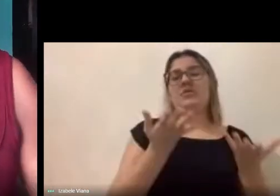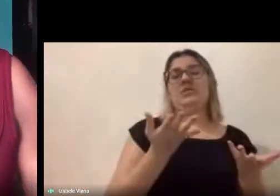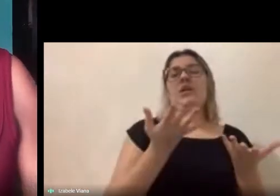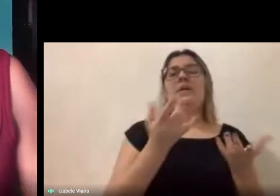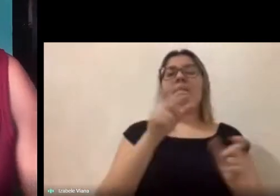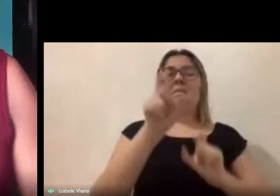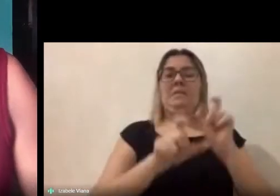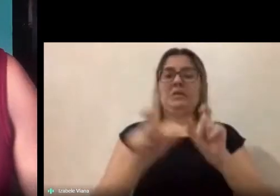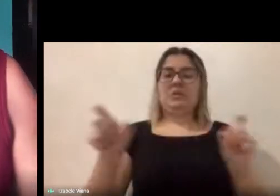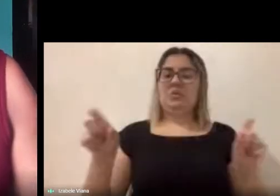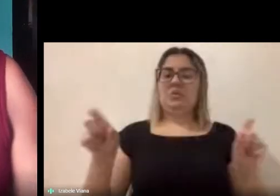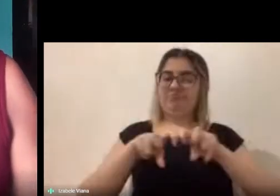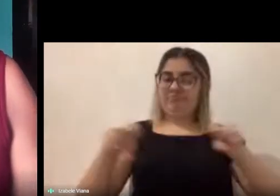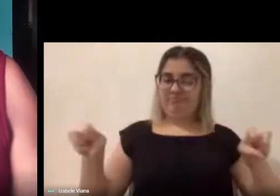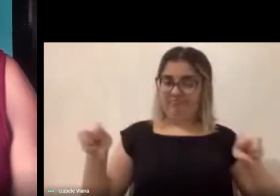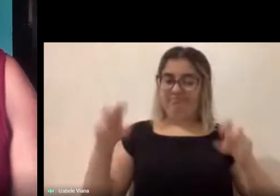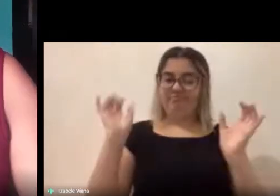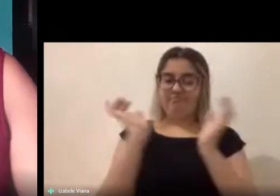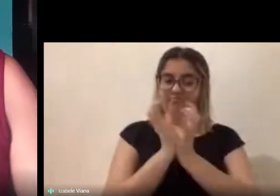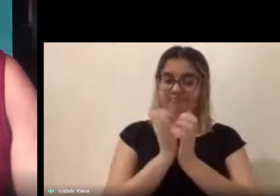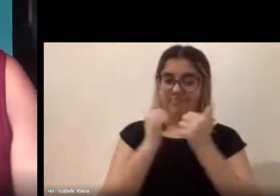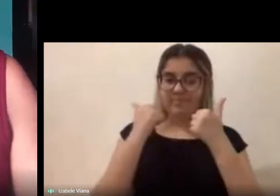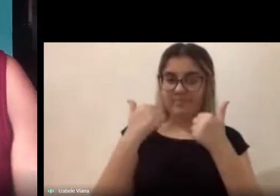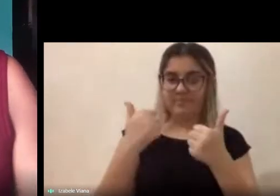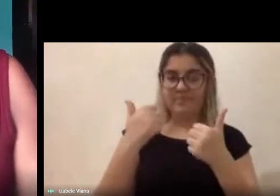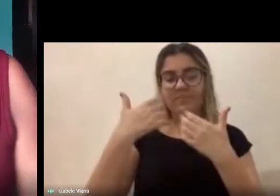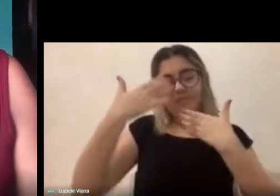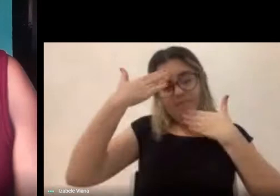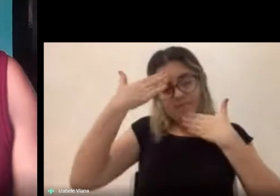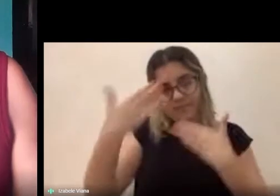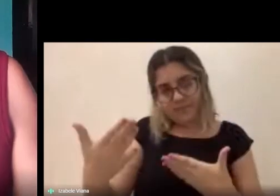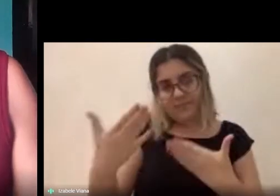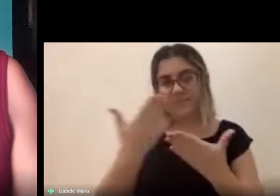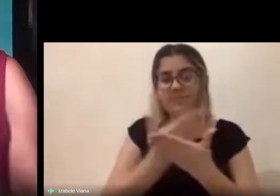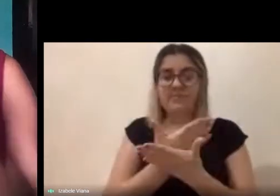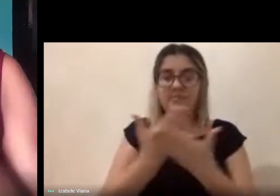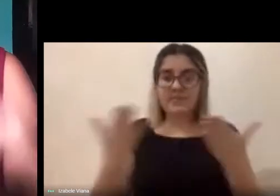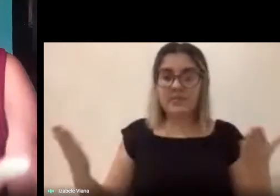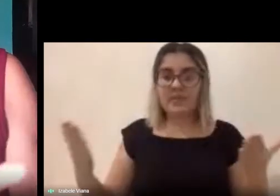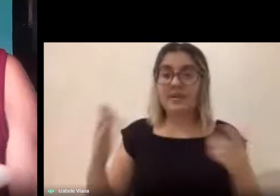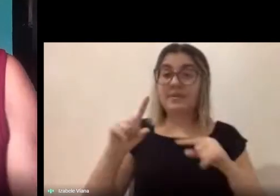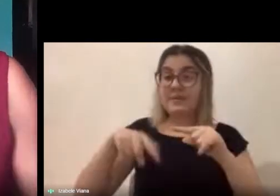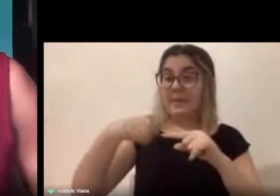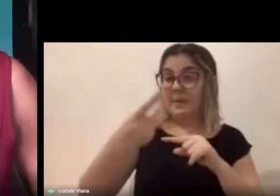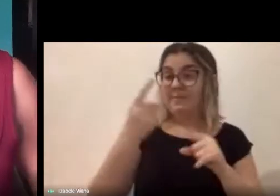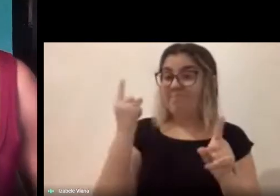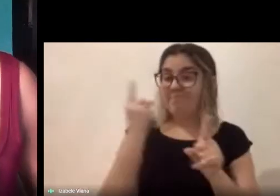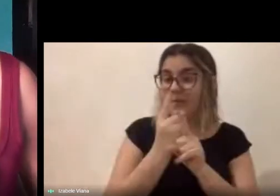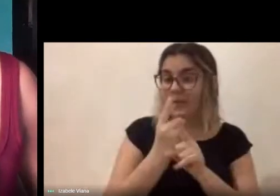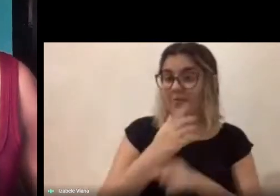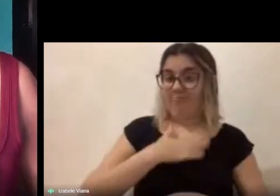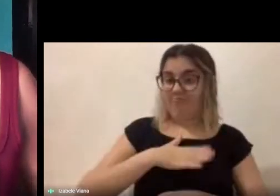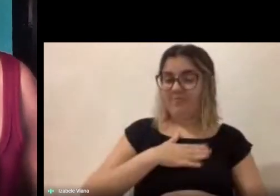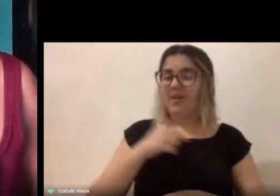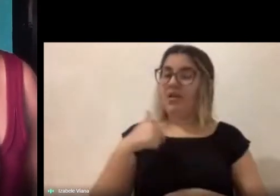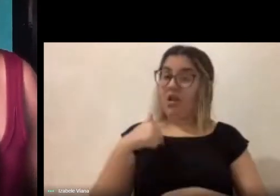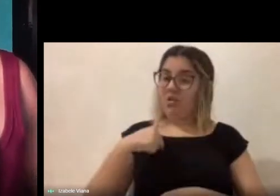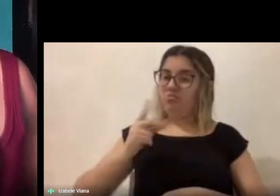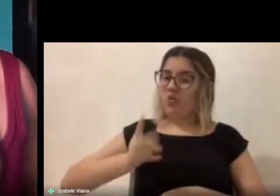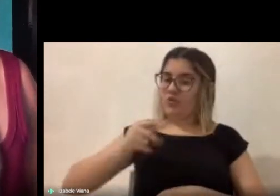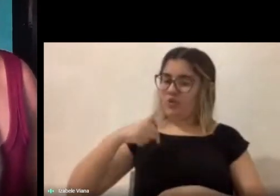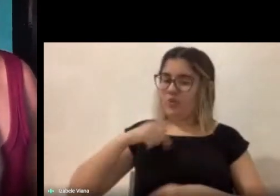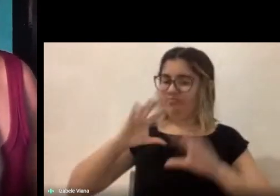tá bom? Obrigada, gente. Até mais. E eu vou ficar por aqui. Um beijão. Boa mesa para todos